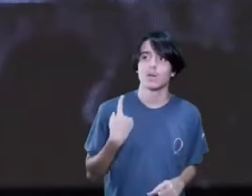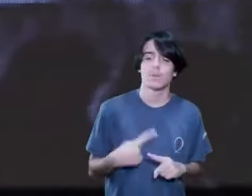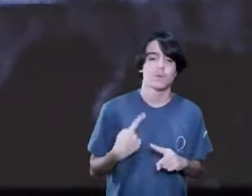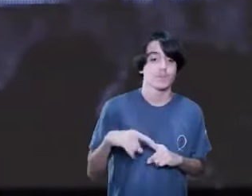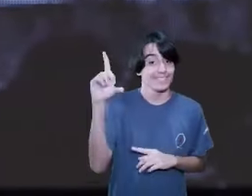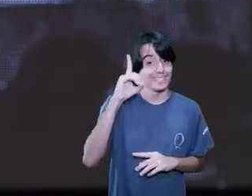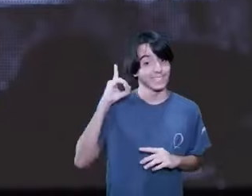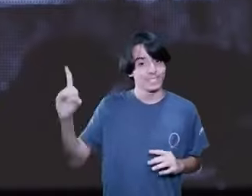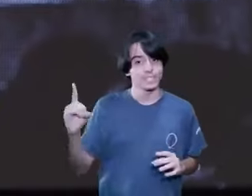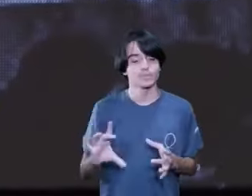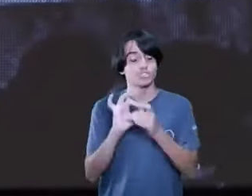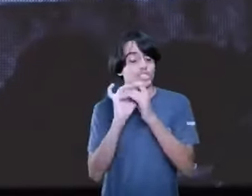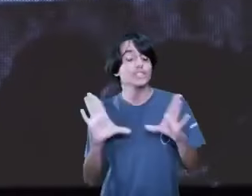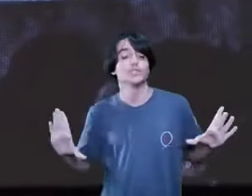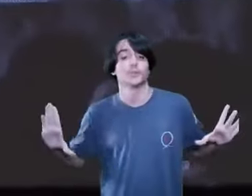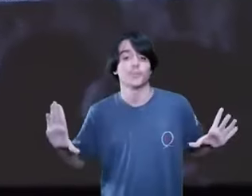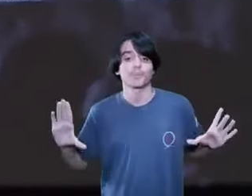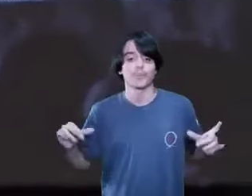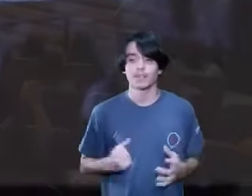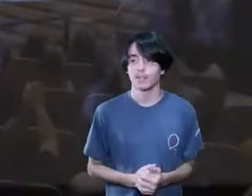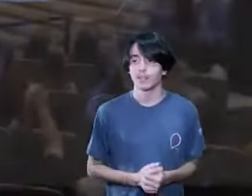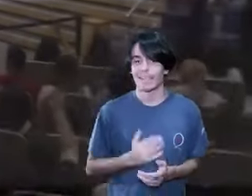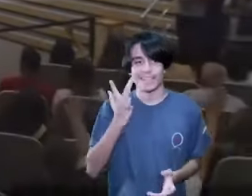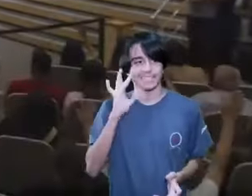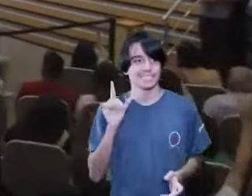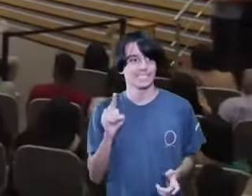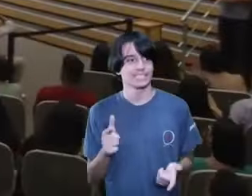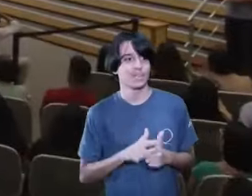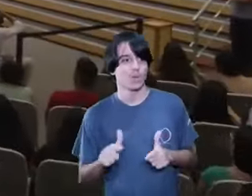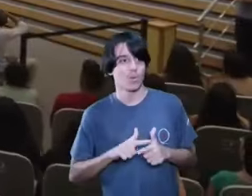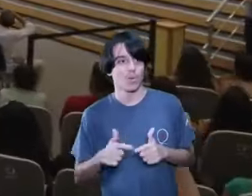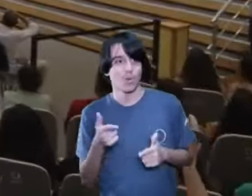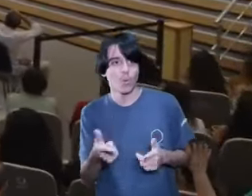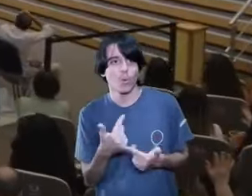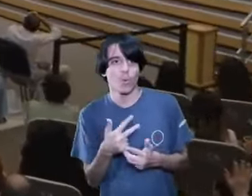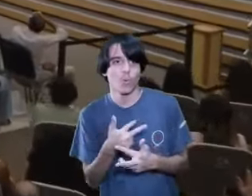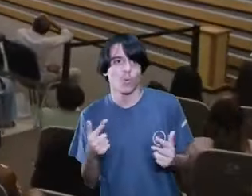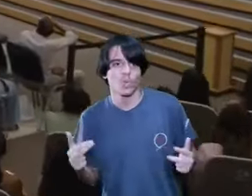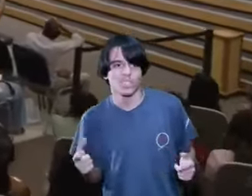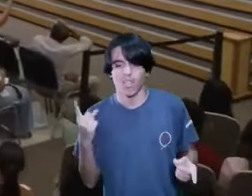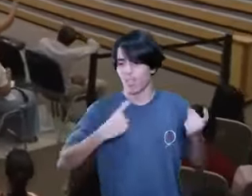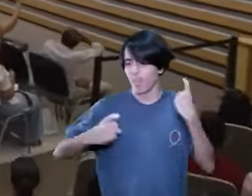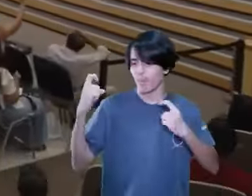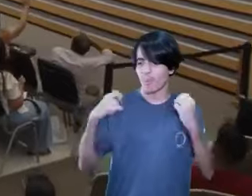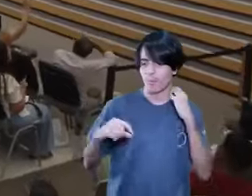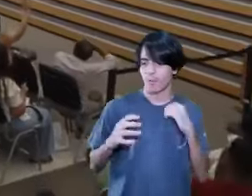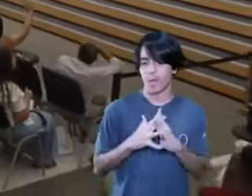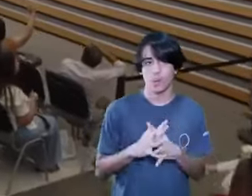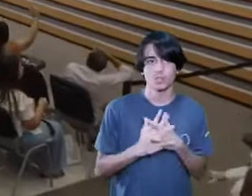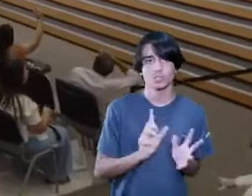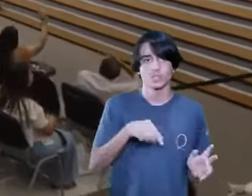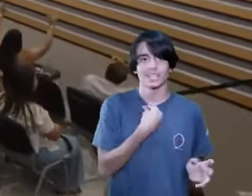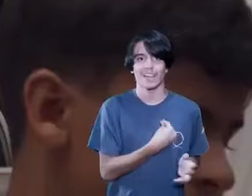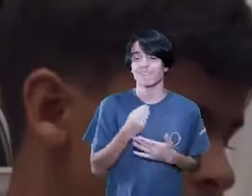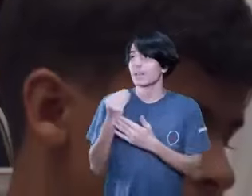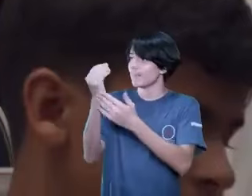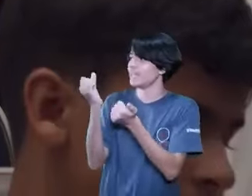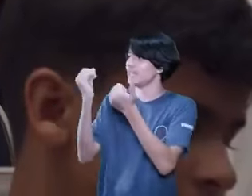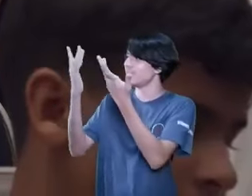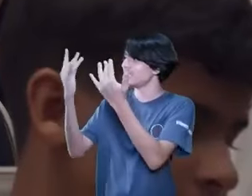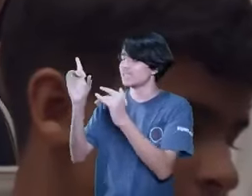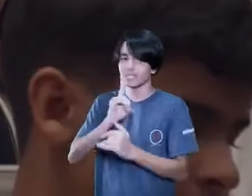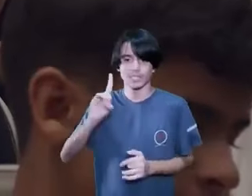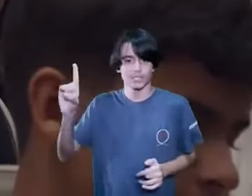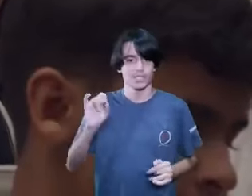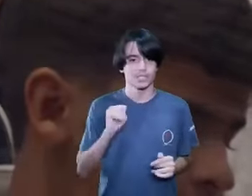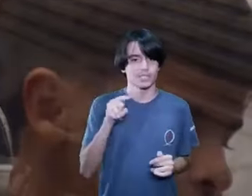porque Deus permitiu. Achando que esse negócio é bagunça, que o nosso Deus é o quê? A nossa vida está na mão de Deus, e se você